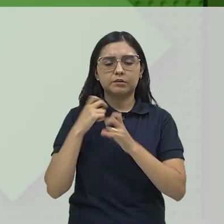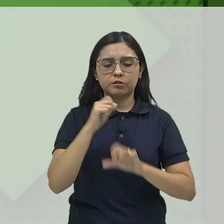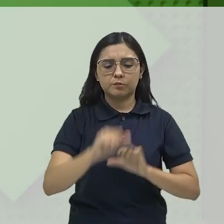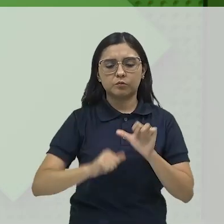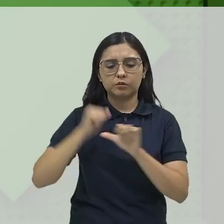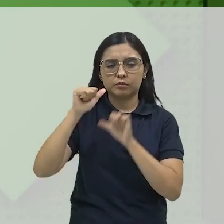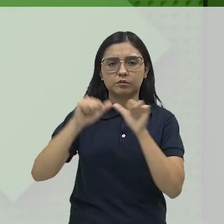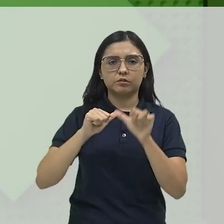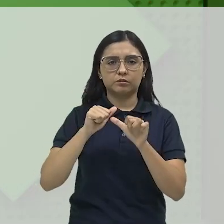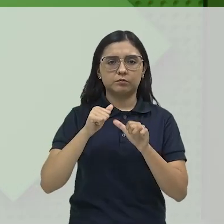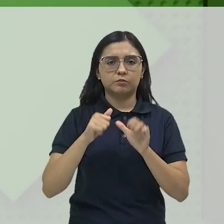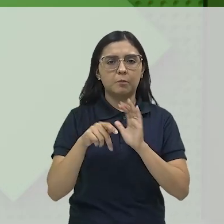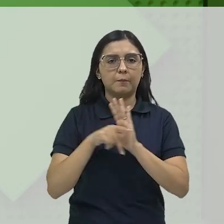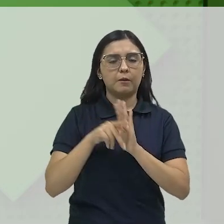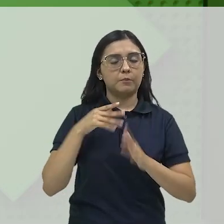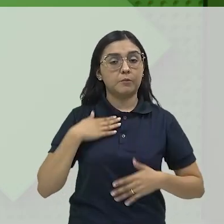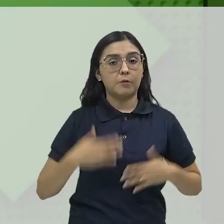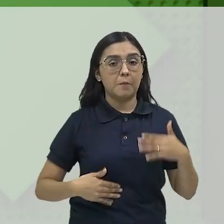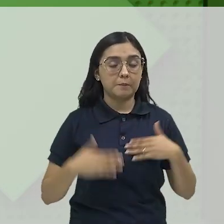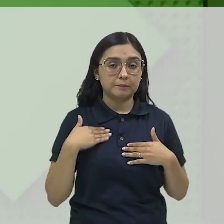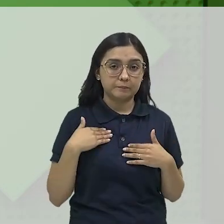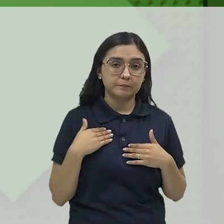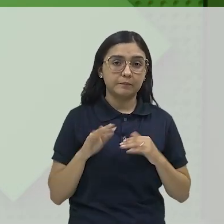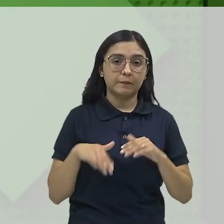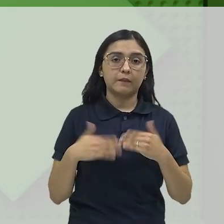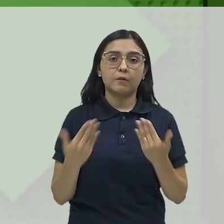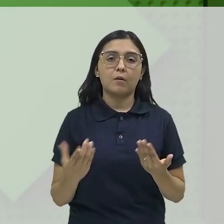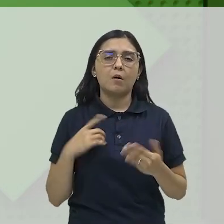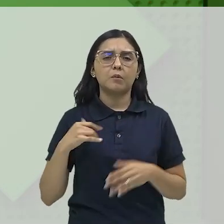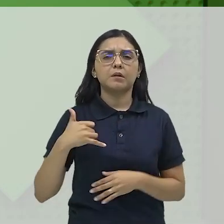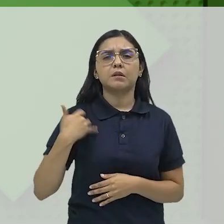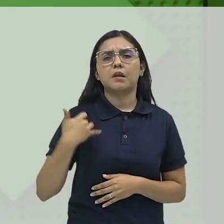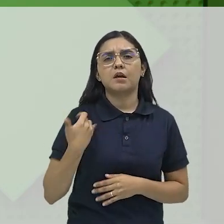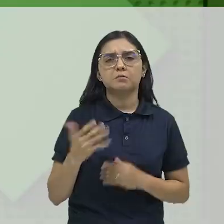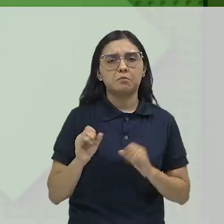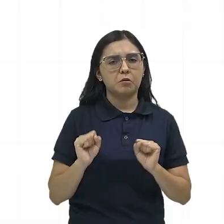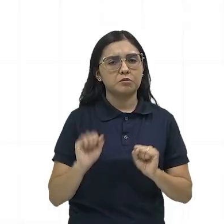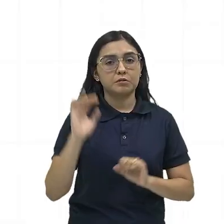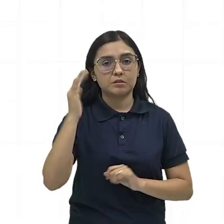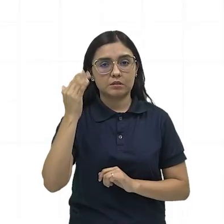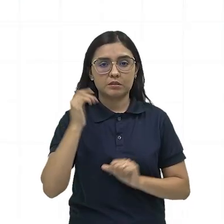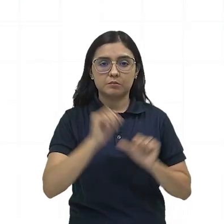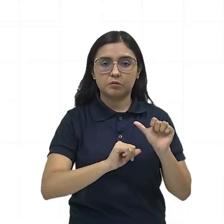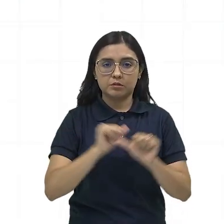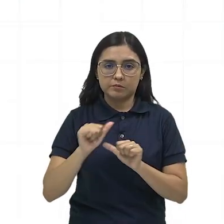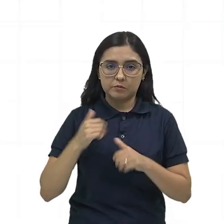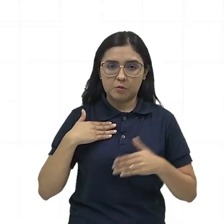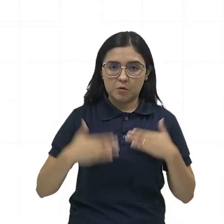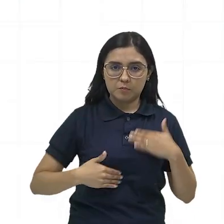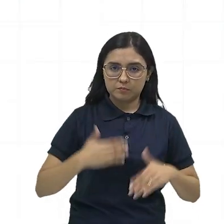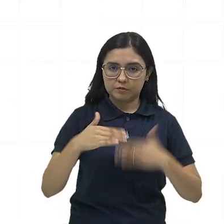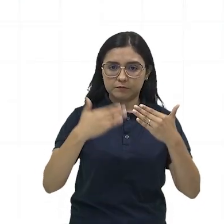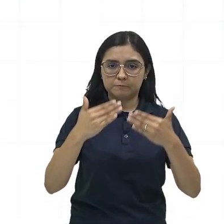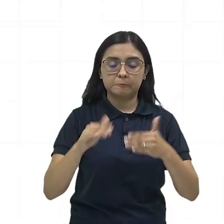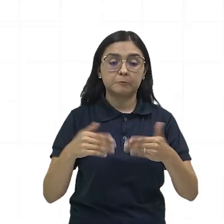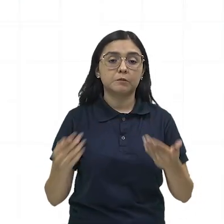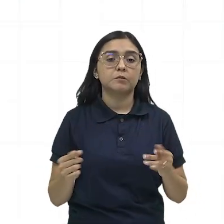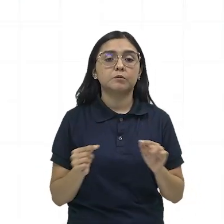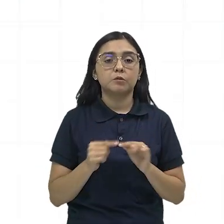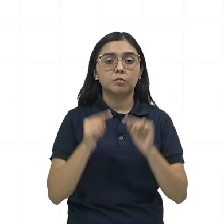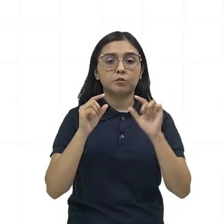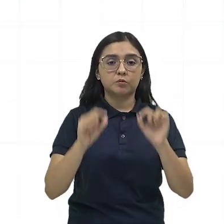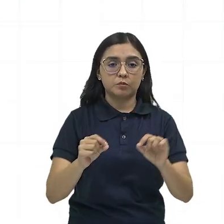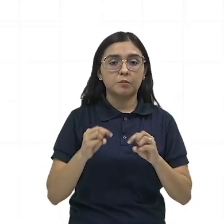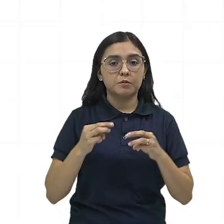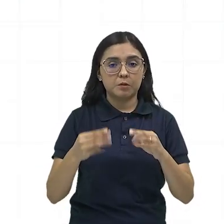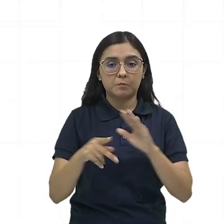no seu próprio corpo, né? E que idade aproximadamente isso pode acontecer? Bom, a gente vê aí que de acordo com o